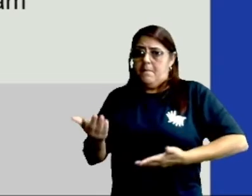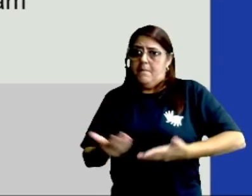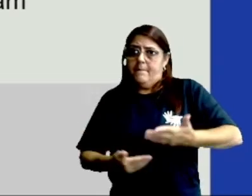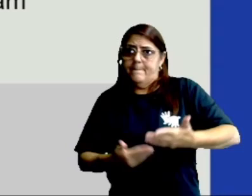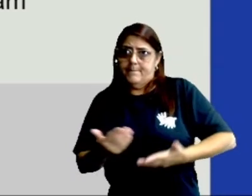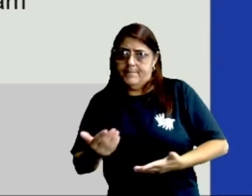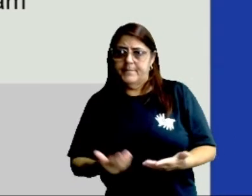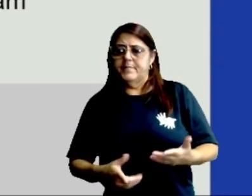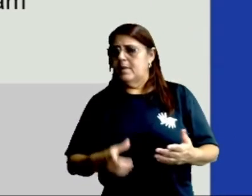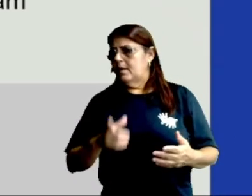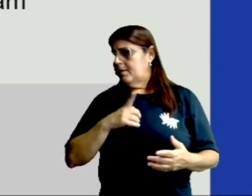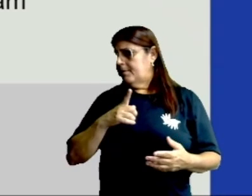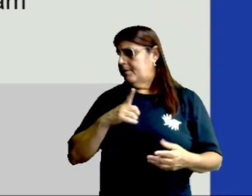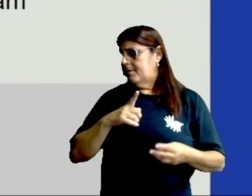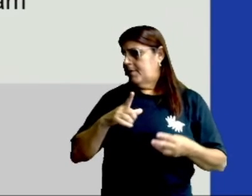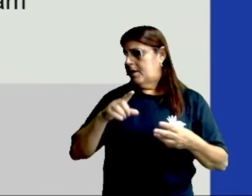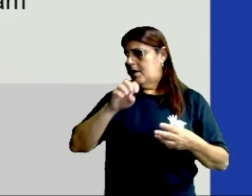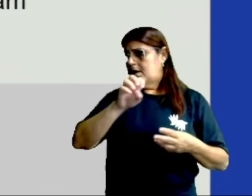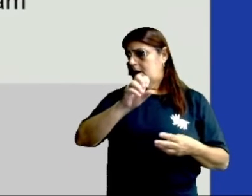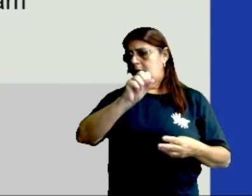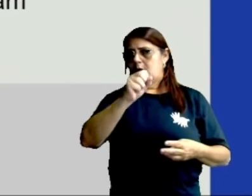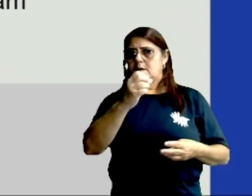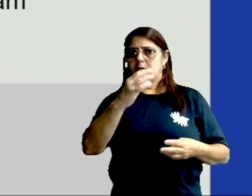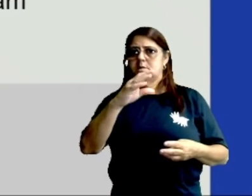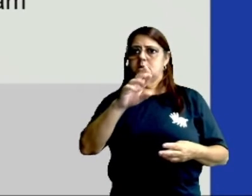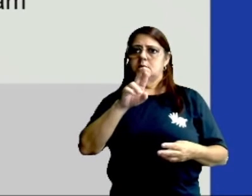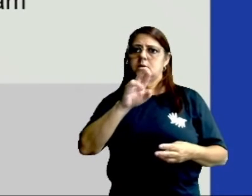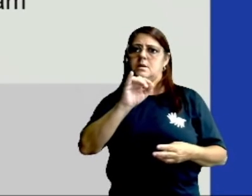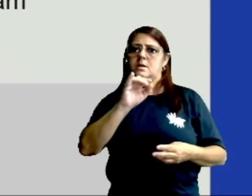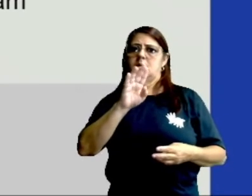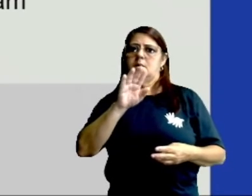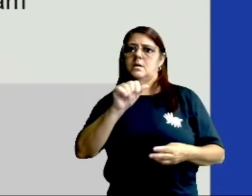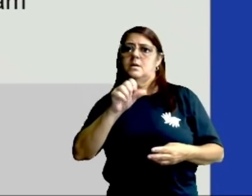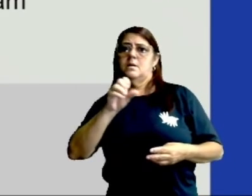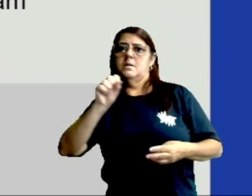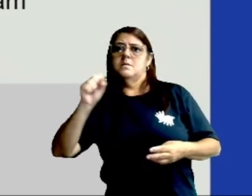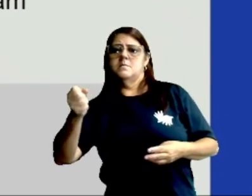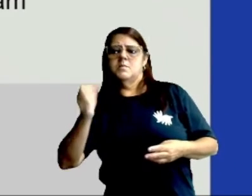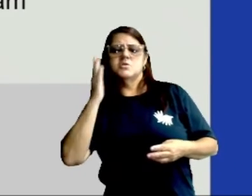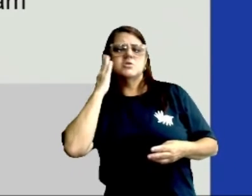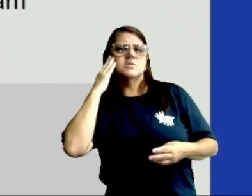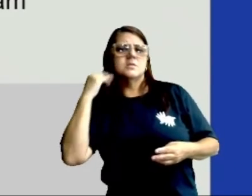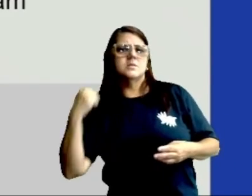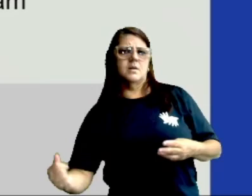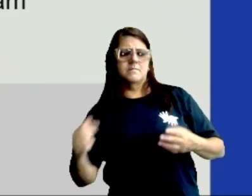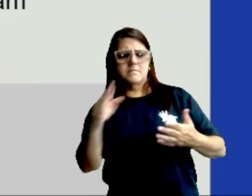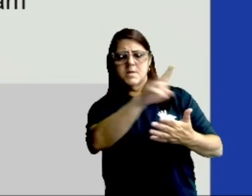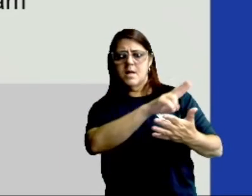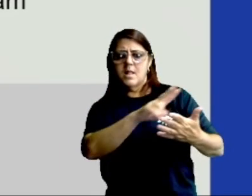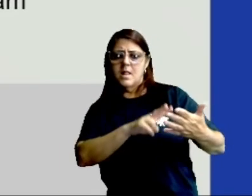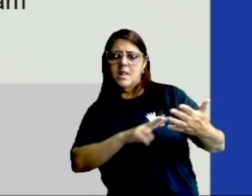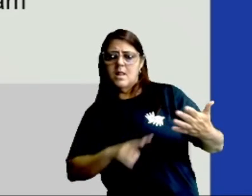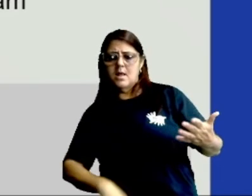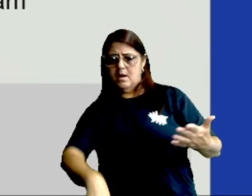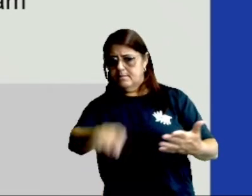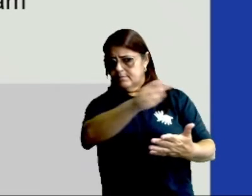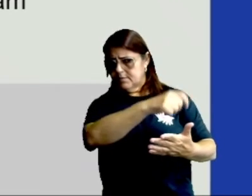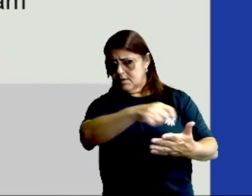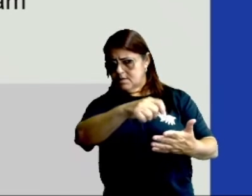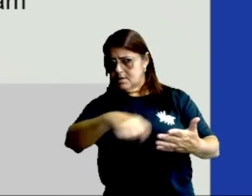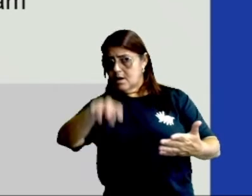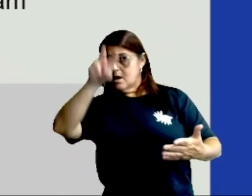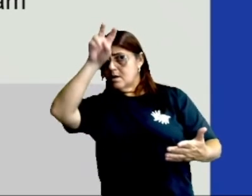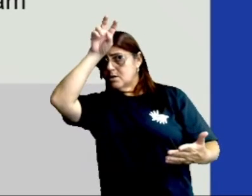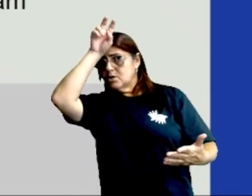tá tem os escribas e também era extremamente é porque ele sabe que sabiam ler e escrever né o